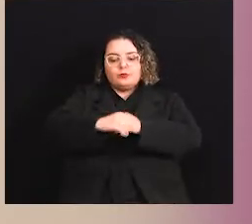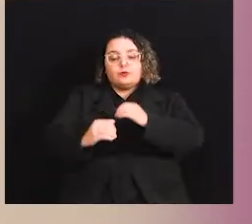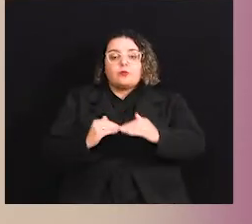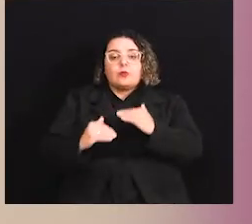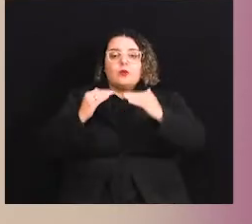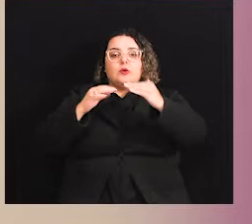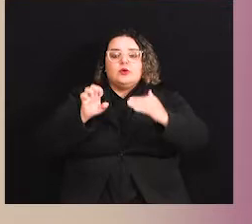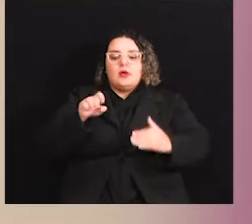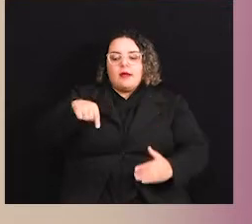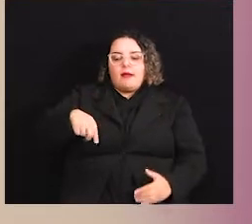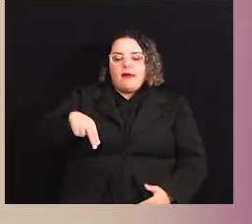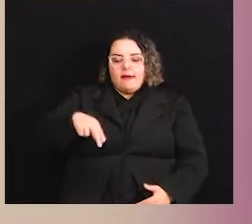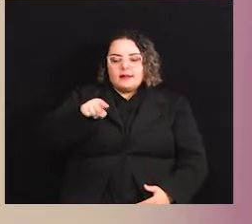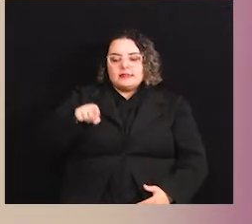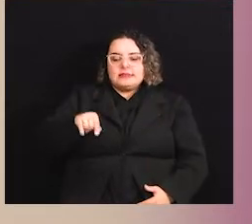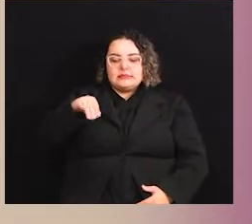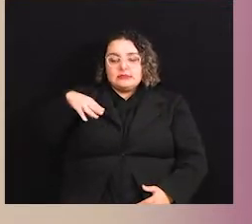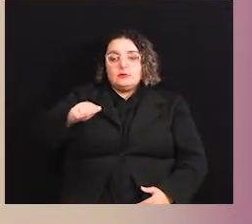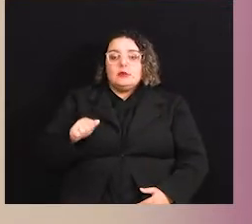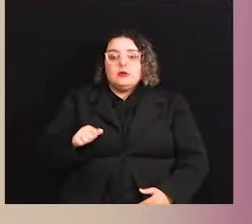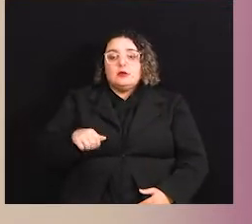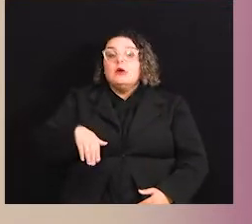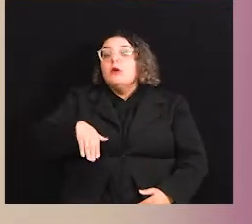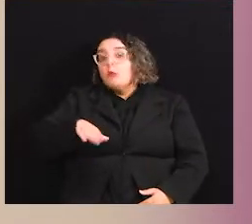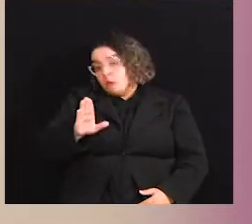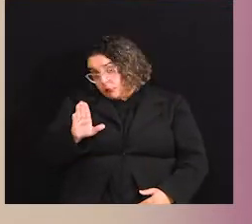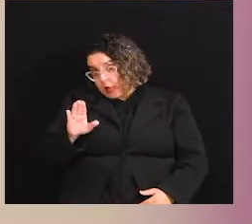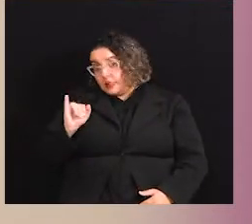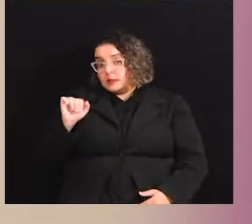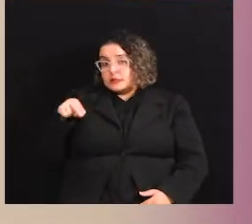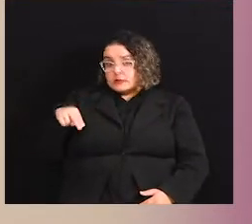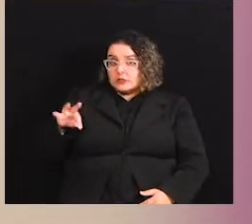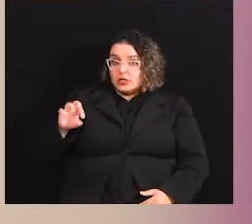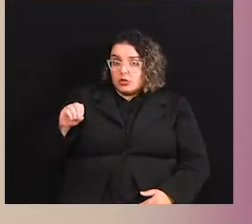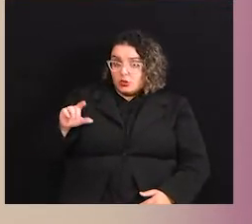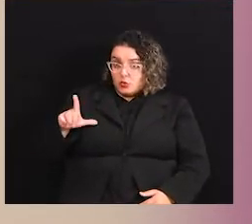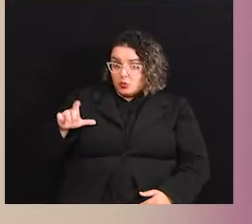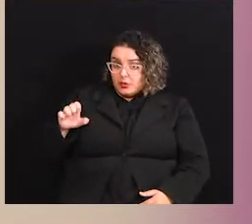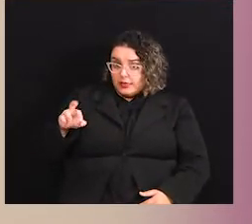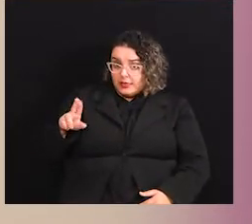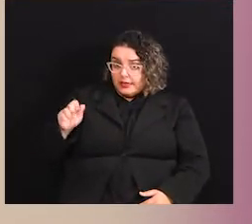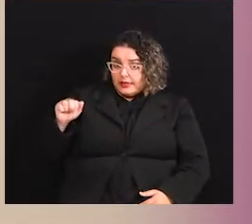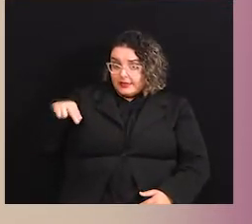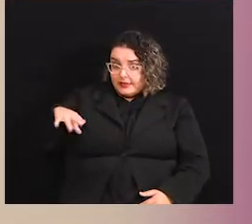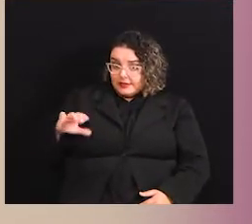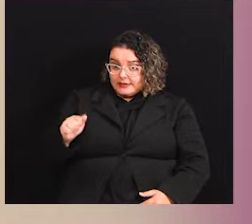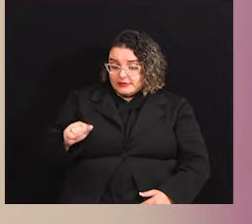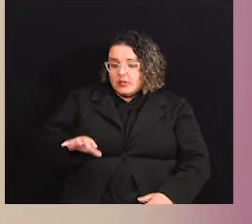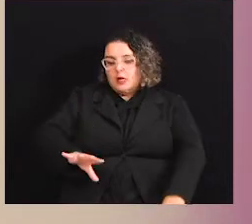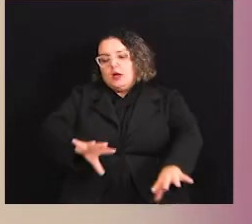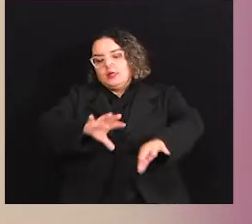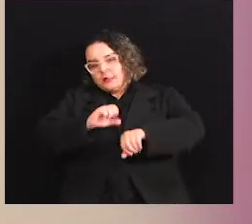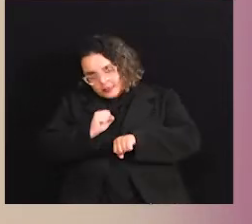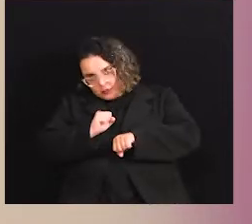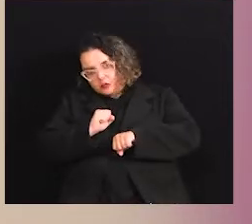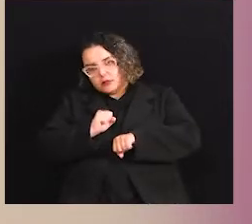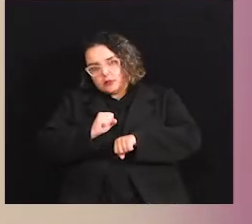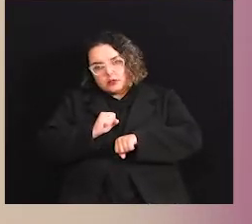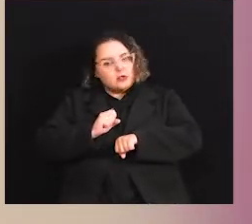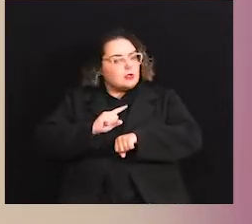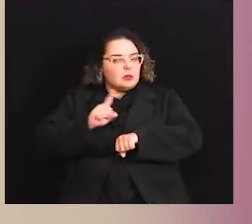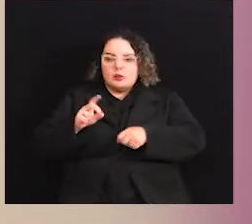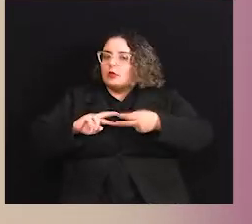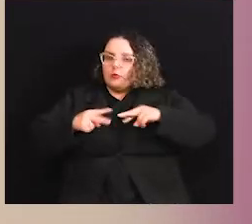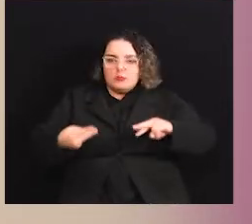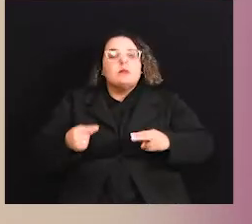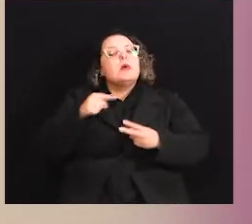de enzima digestiva. Então, a gente tem muito mais intolerância à lactose adquirida do que a intolerância à lactose genética. Mas